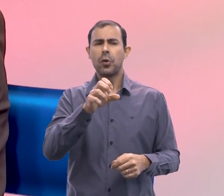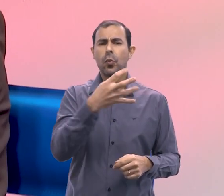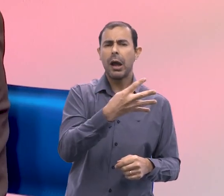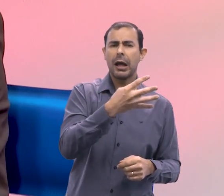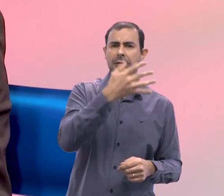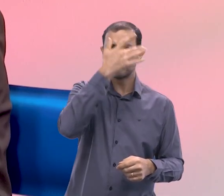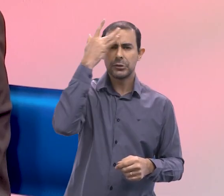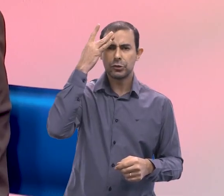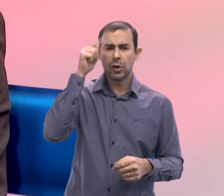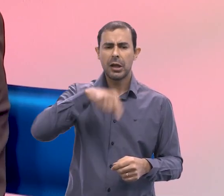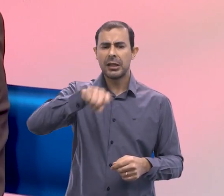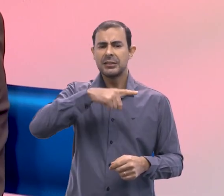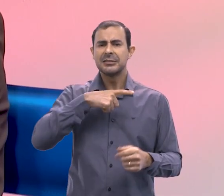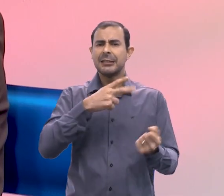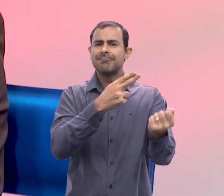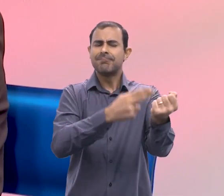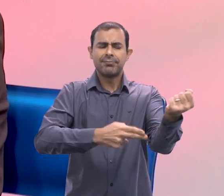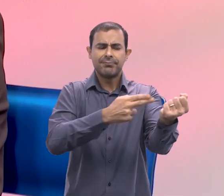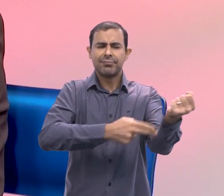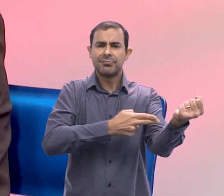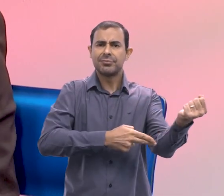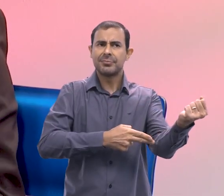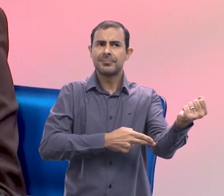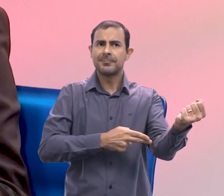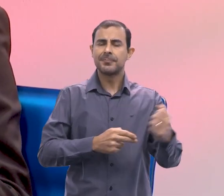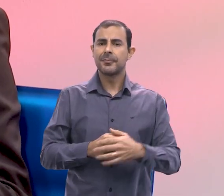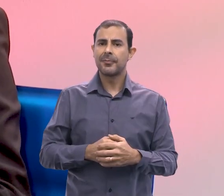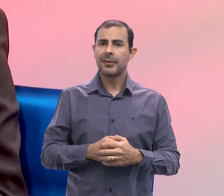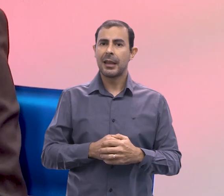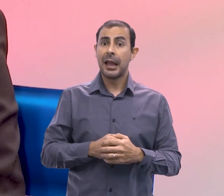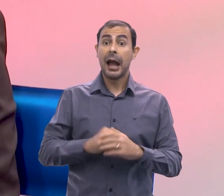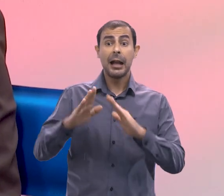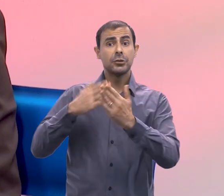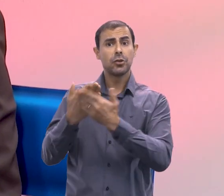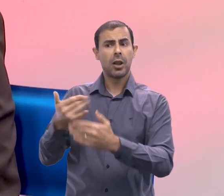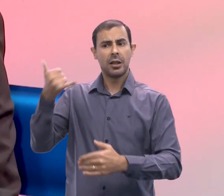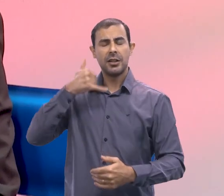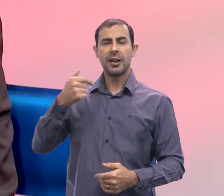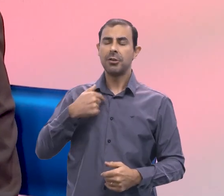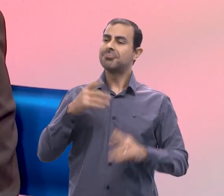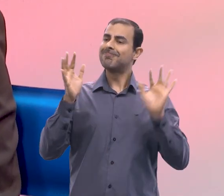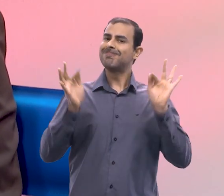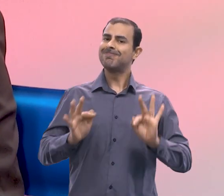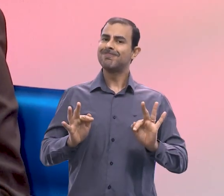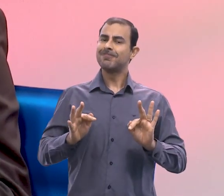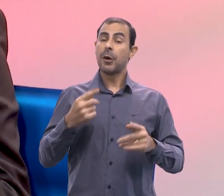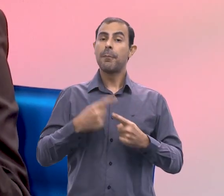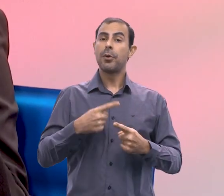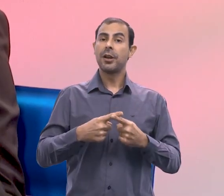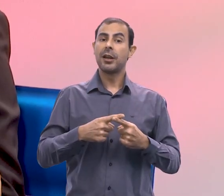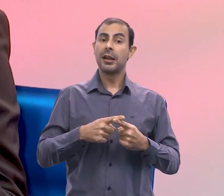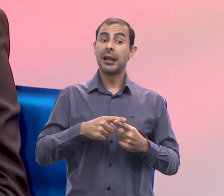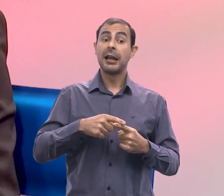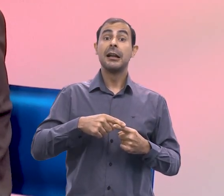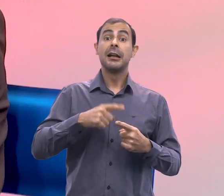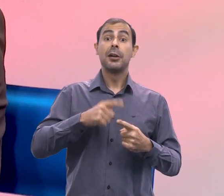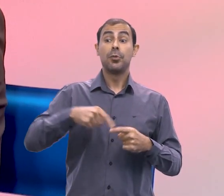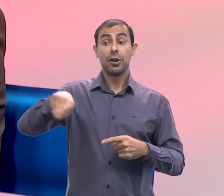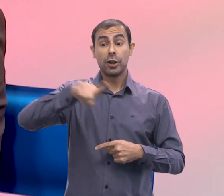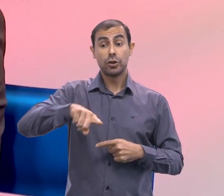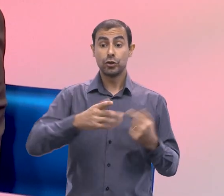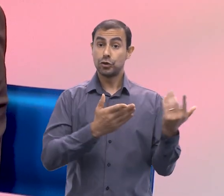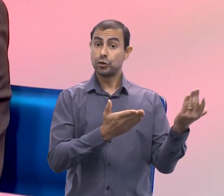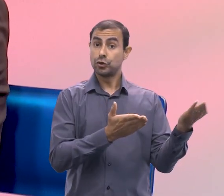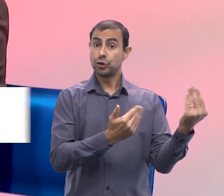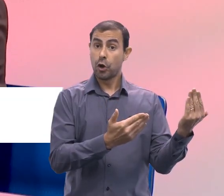estão genericamente dizendo se mutilando. Eu fico muito feliz. Você sabe por quê, Daiane? Quando uma criança, um adolescente está